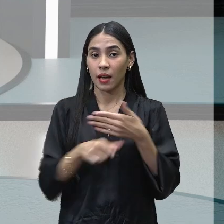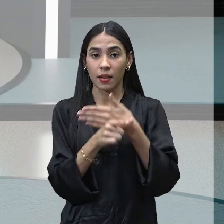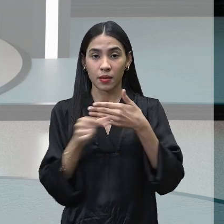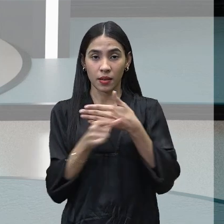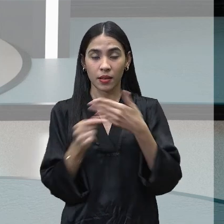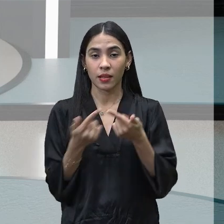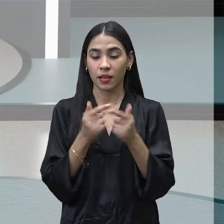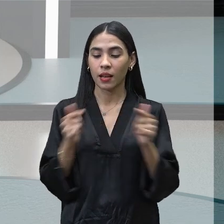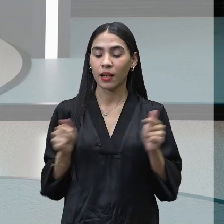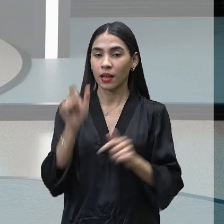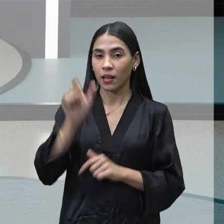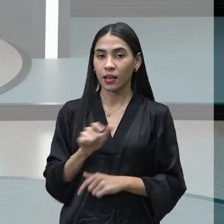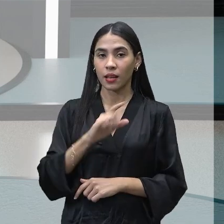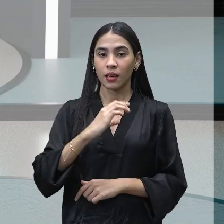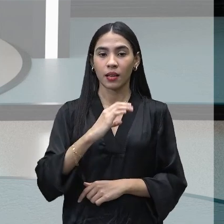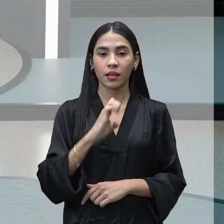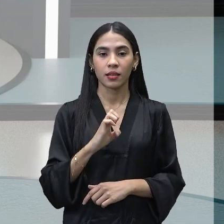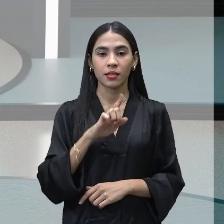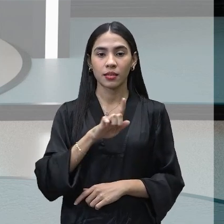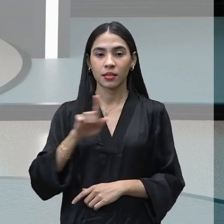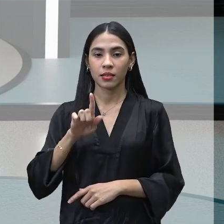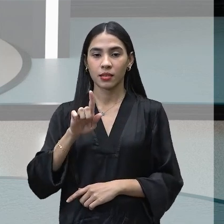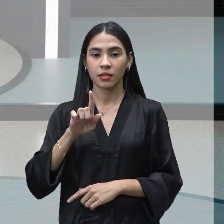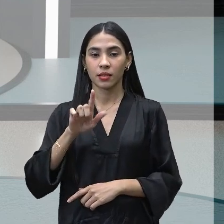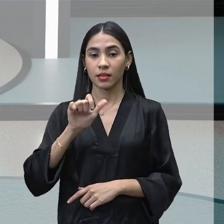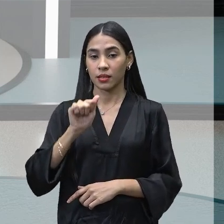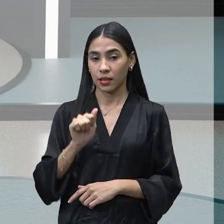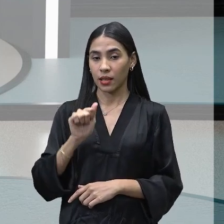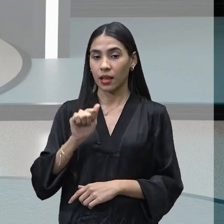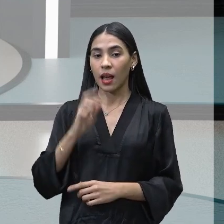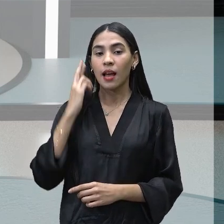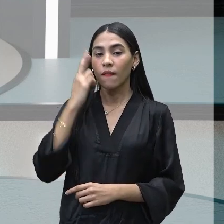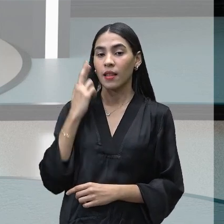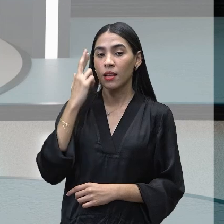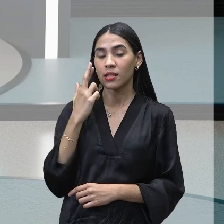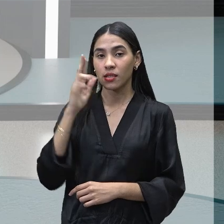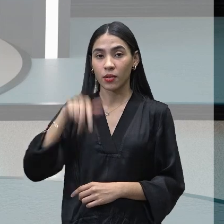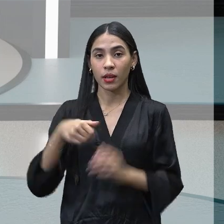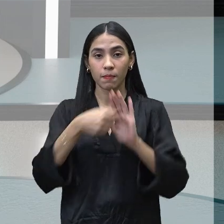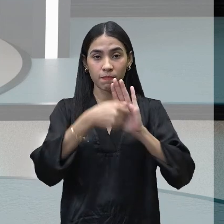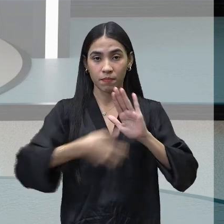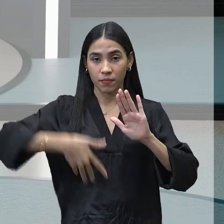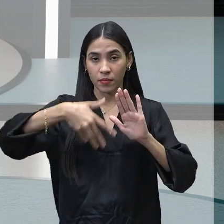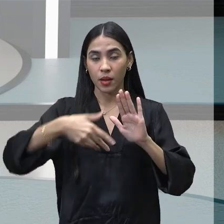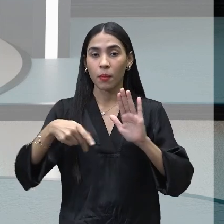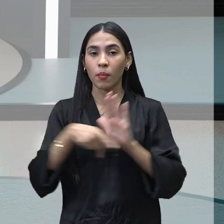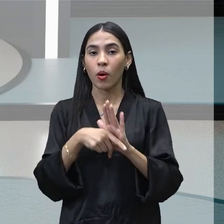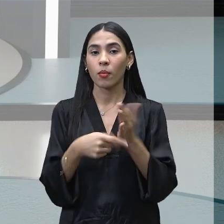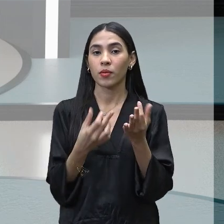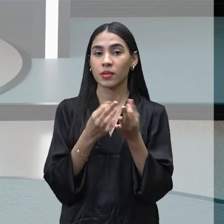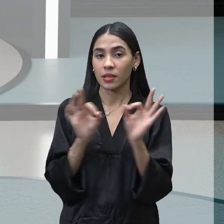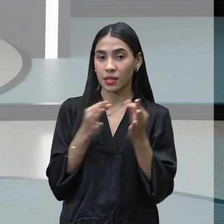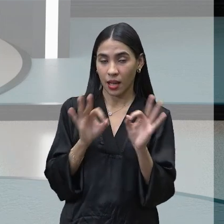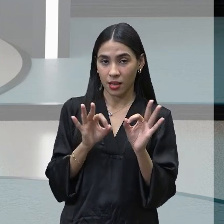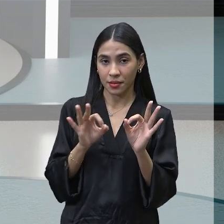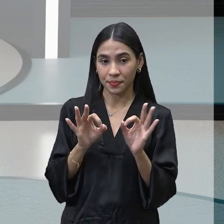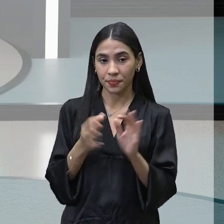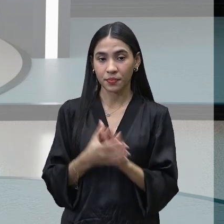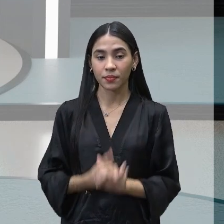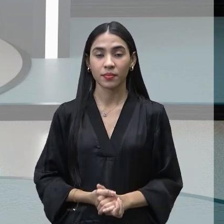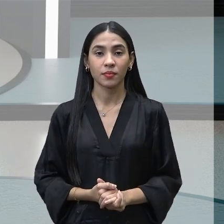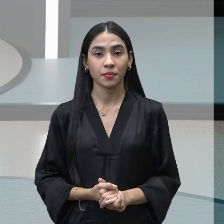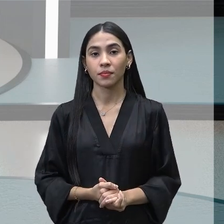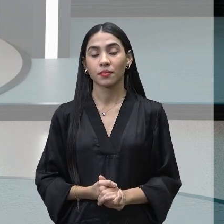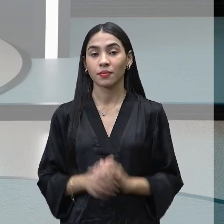um gramático Segala, certo? Ao refletir sobre as figuras de construção ou figuras de